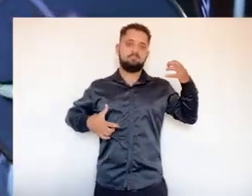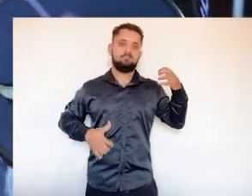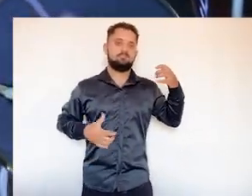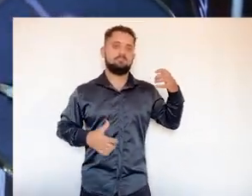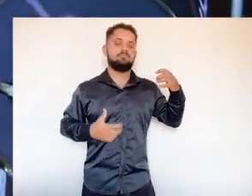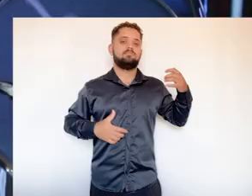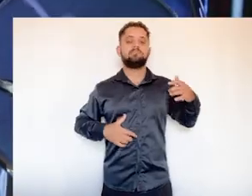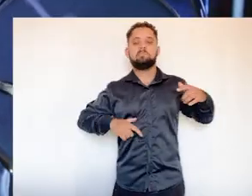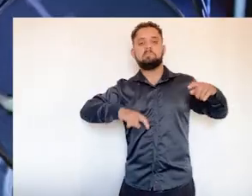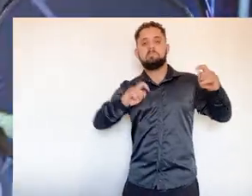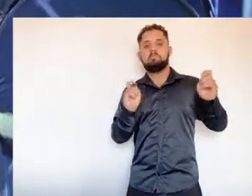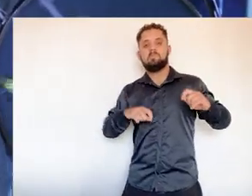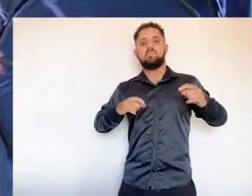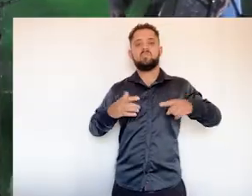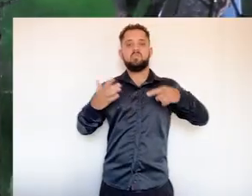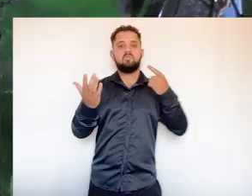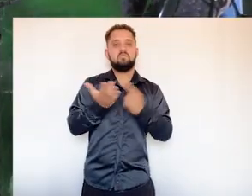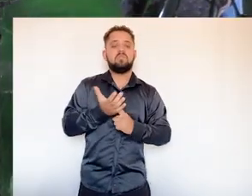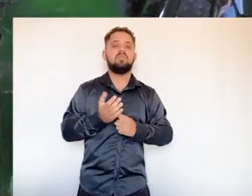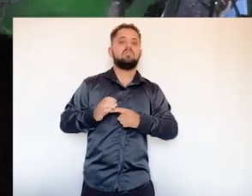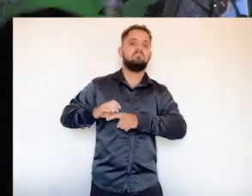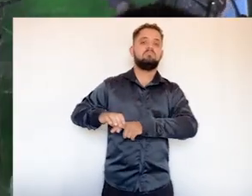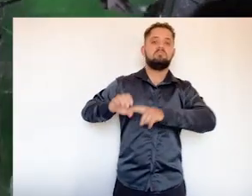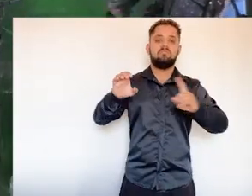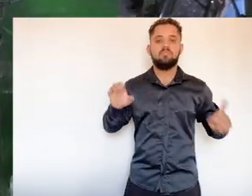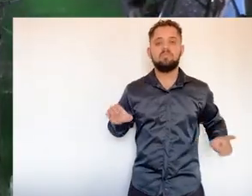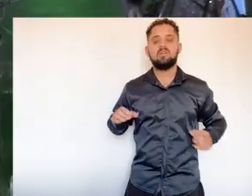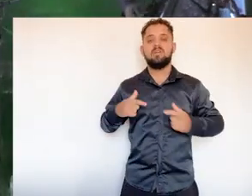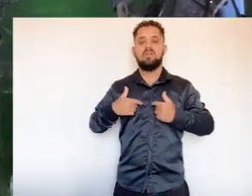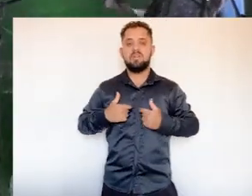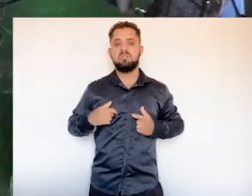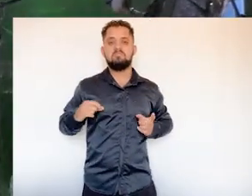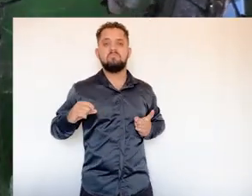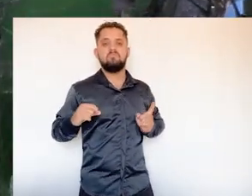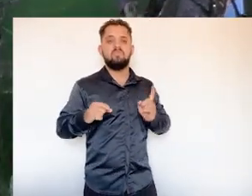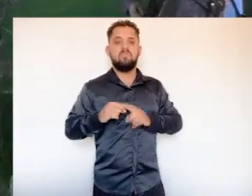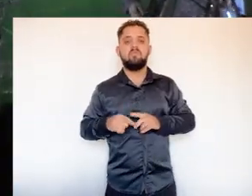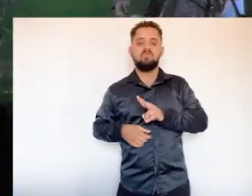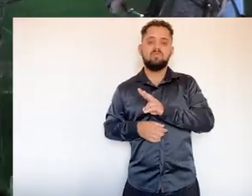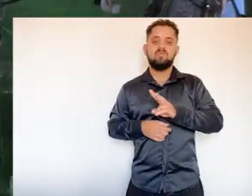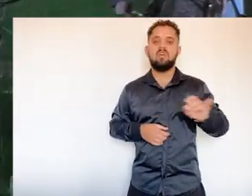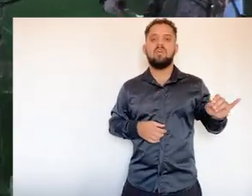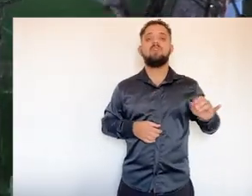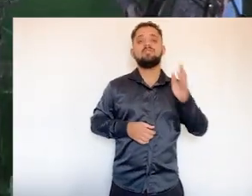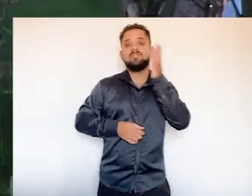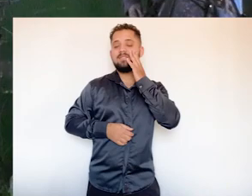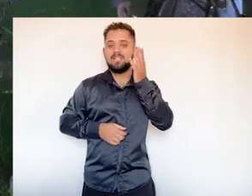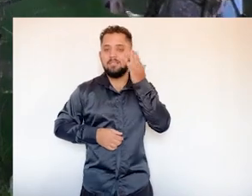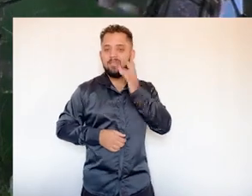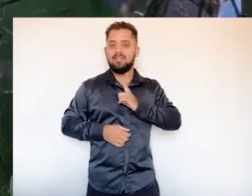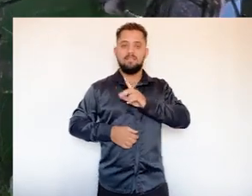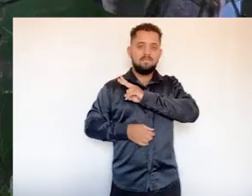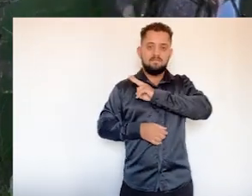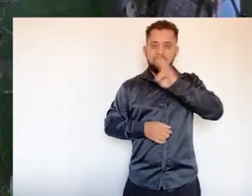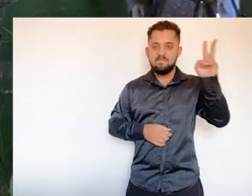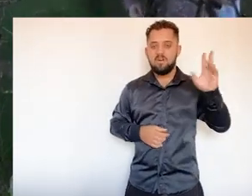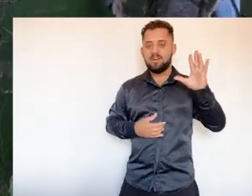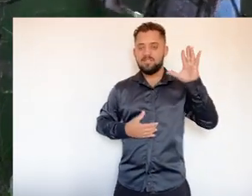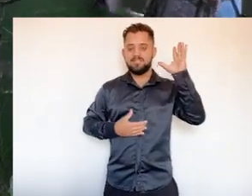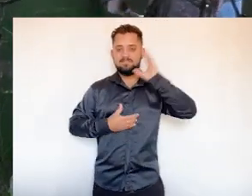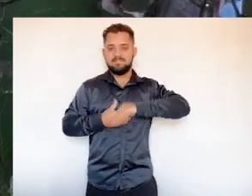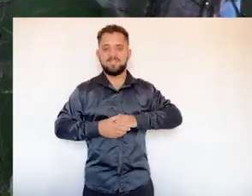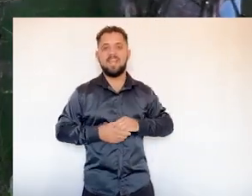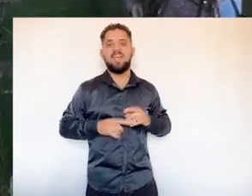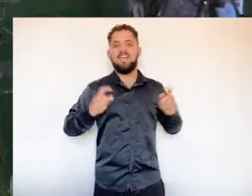Pode desmatar, pode me queimar, que eu vou renascer. Sou semente forte, um pouco de sorte